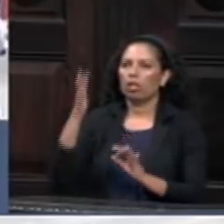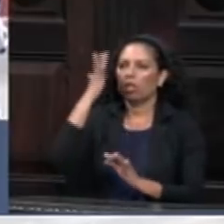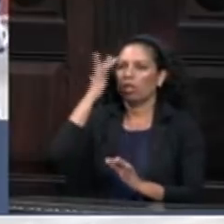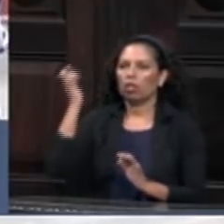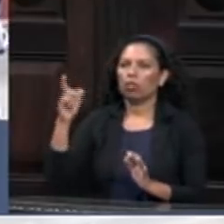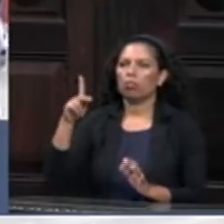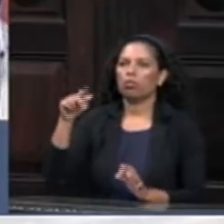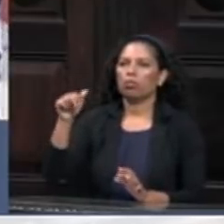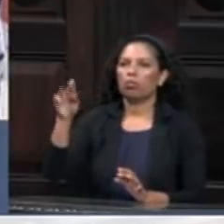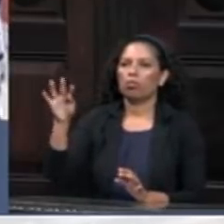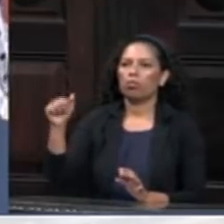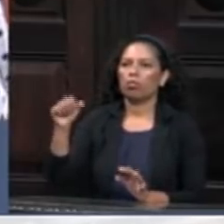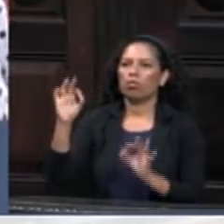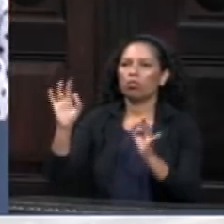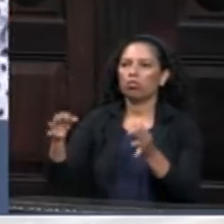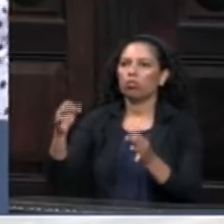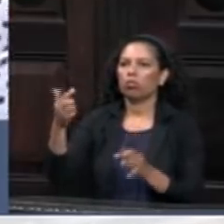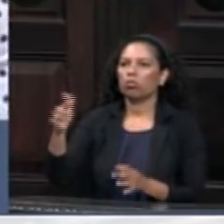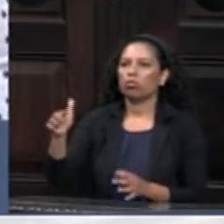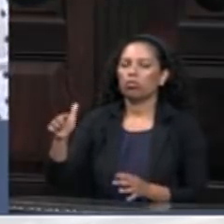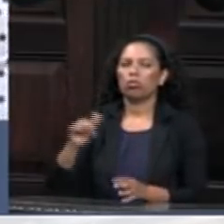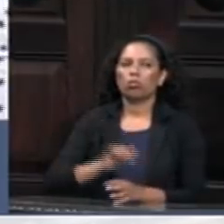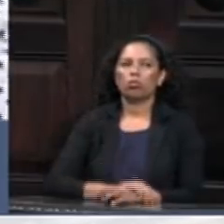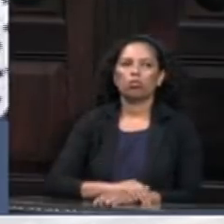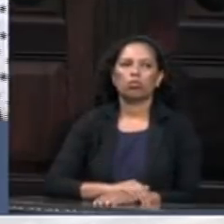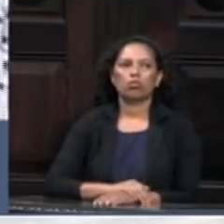A Lucinha também não faz.